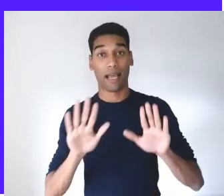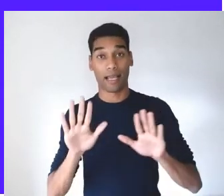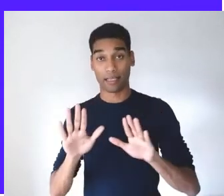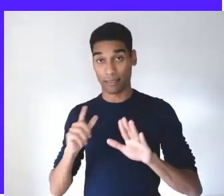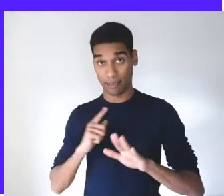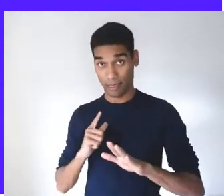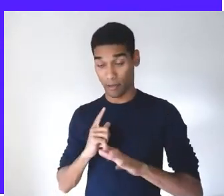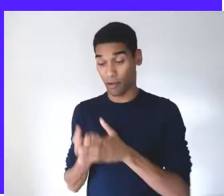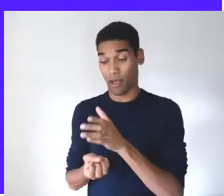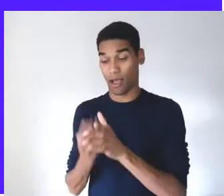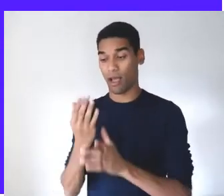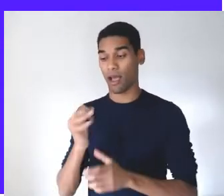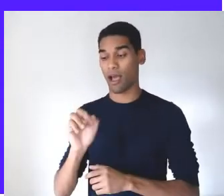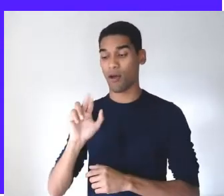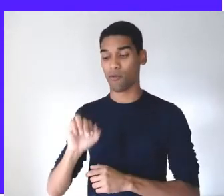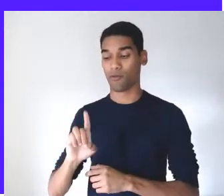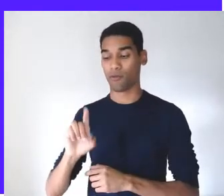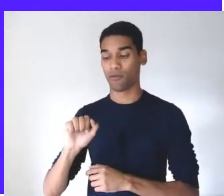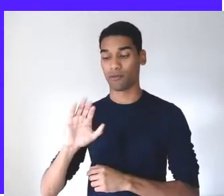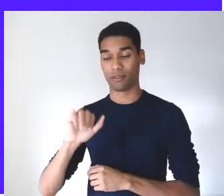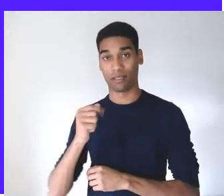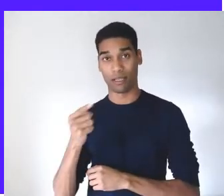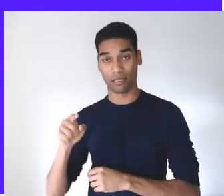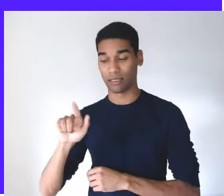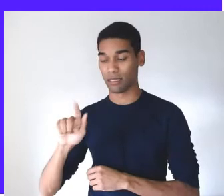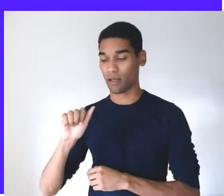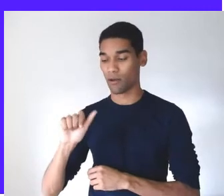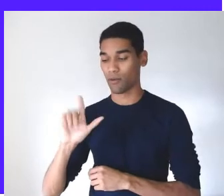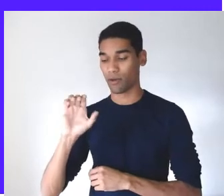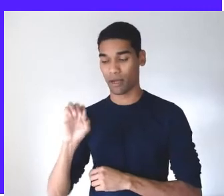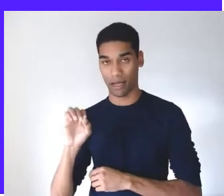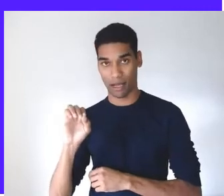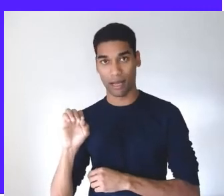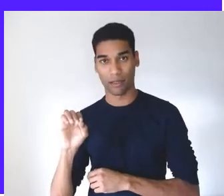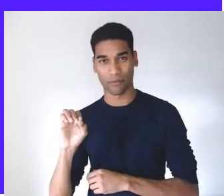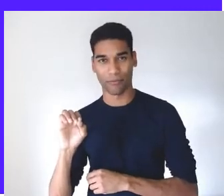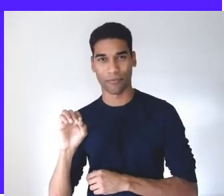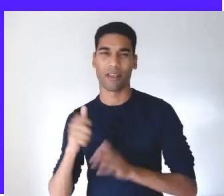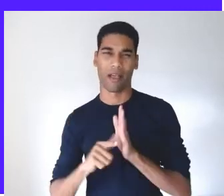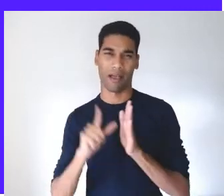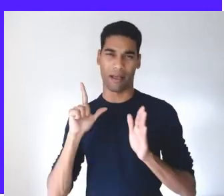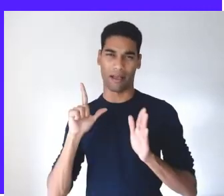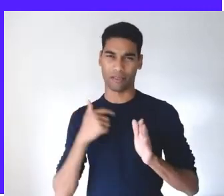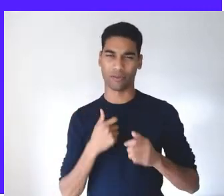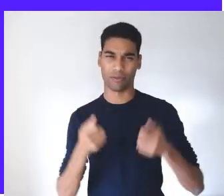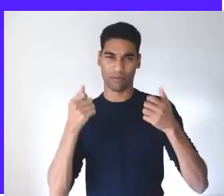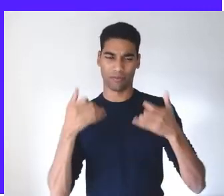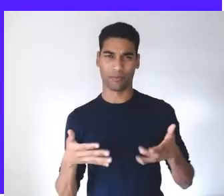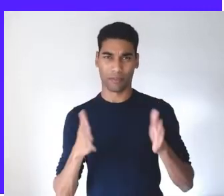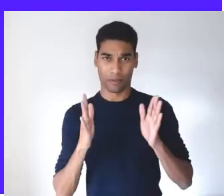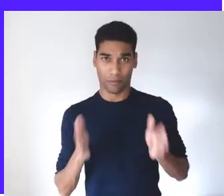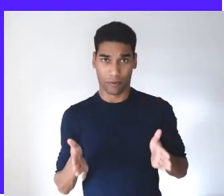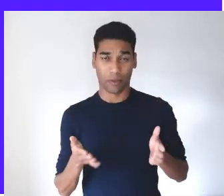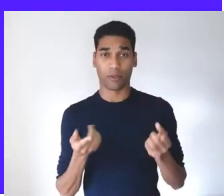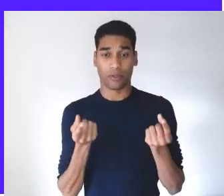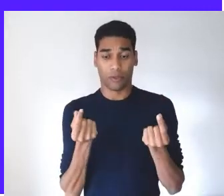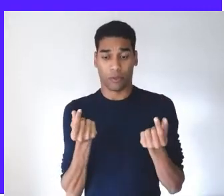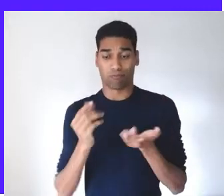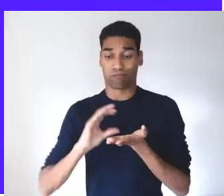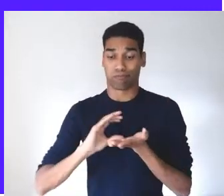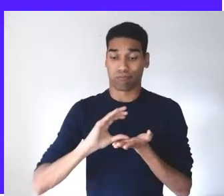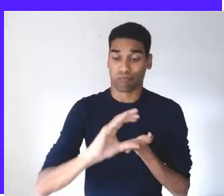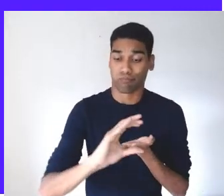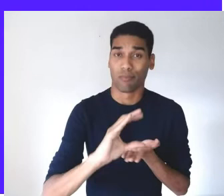enfim, já comentamos aqui, né, recursos são cada vez mais escassos, né, na